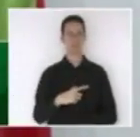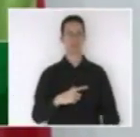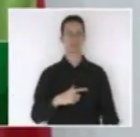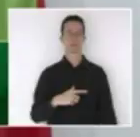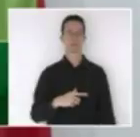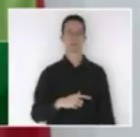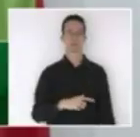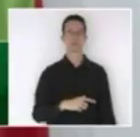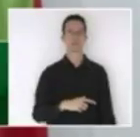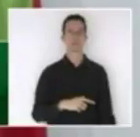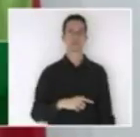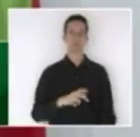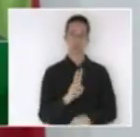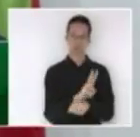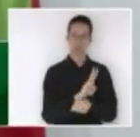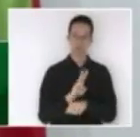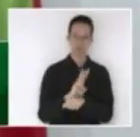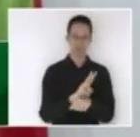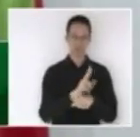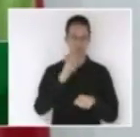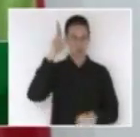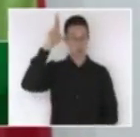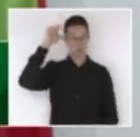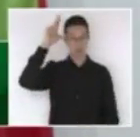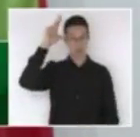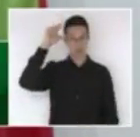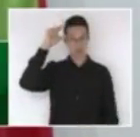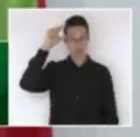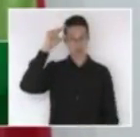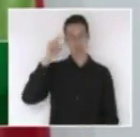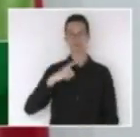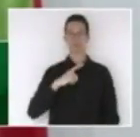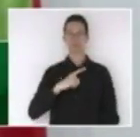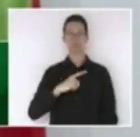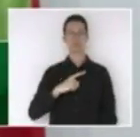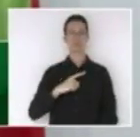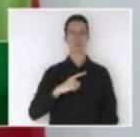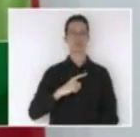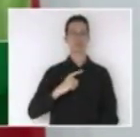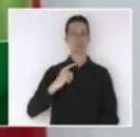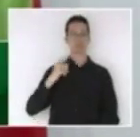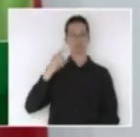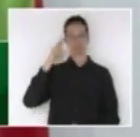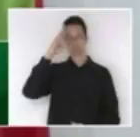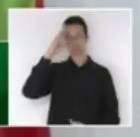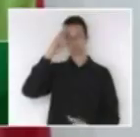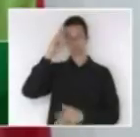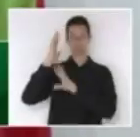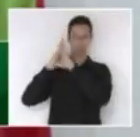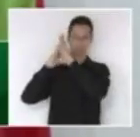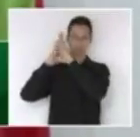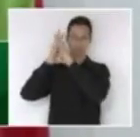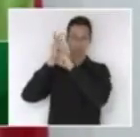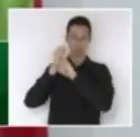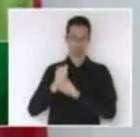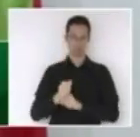a lida com os cavalos, que traz a história, inclusive a minha, né, que trabalhamos muito,